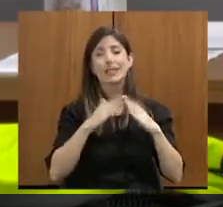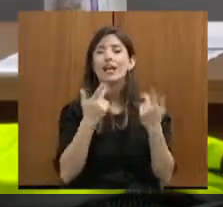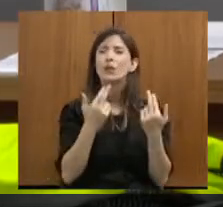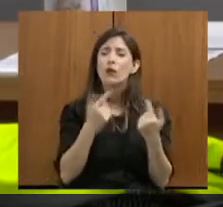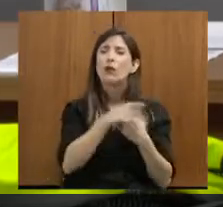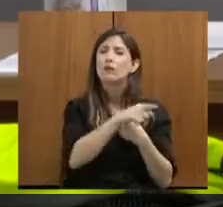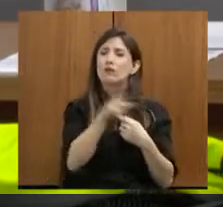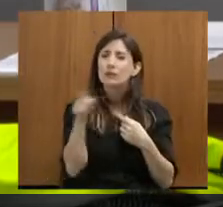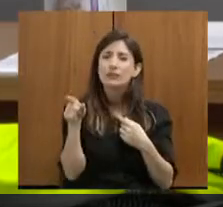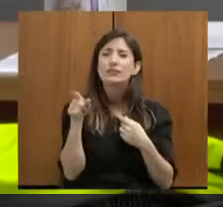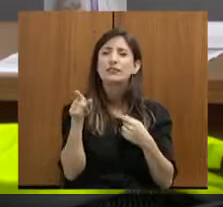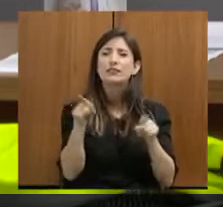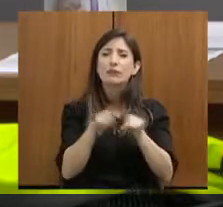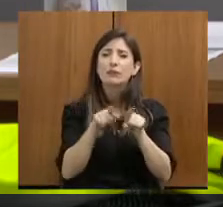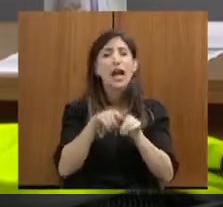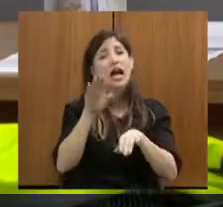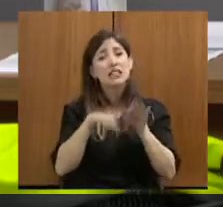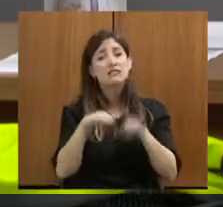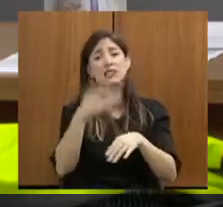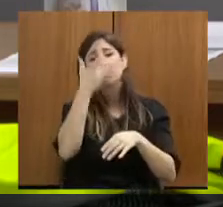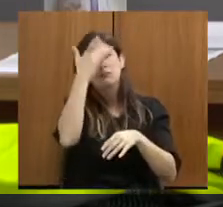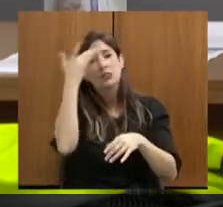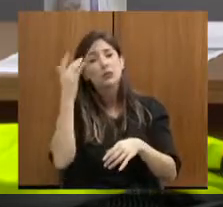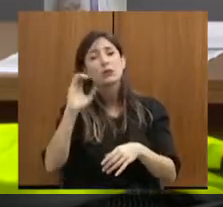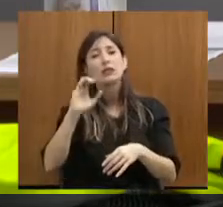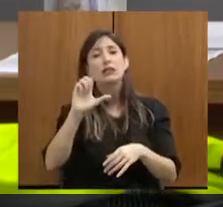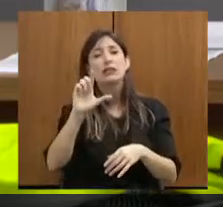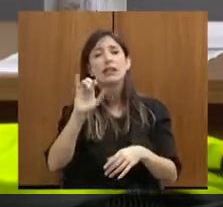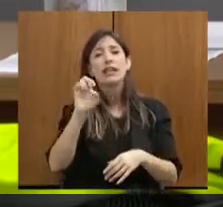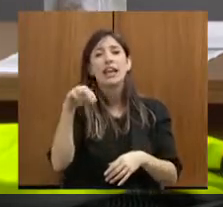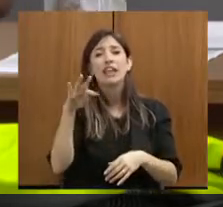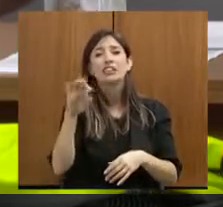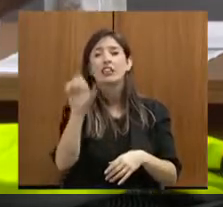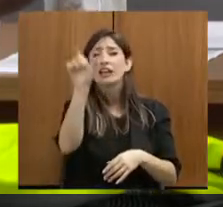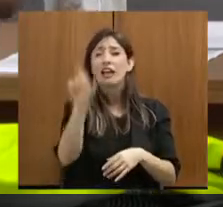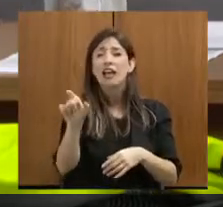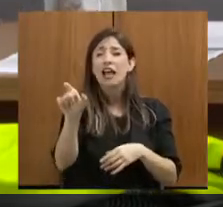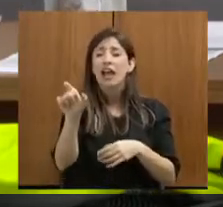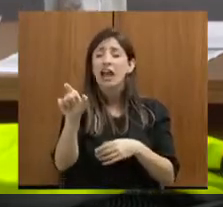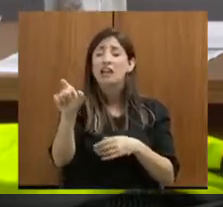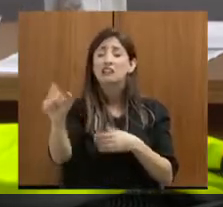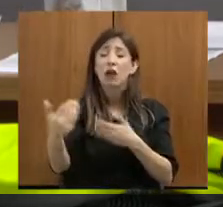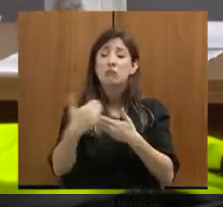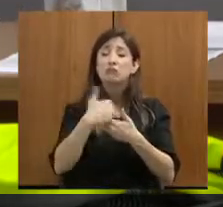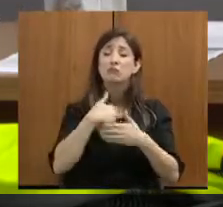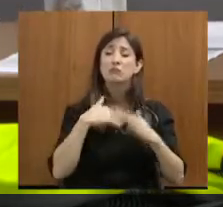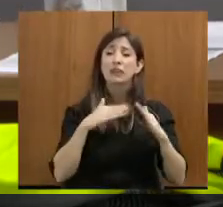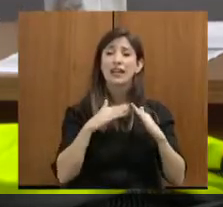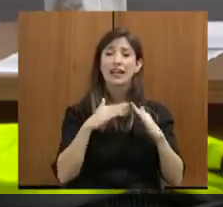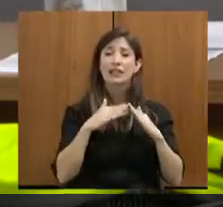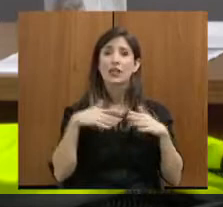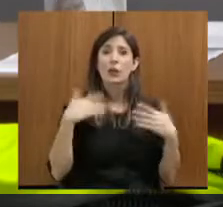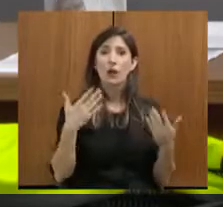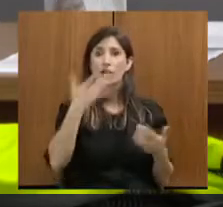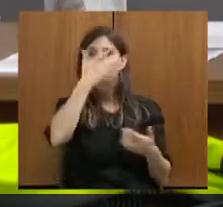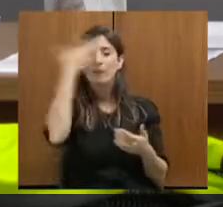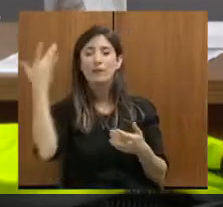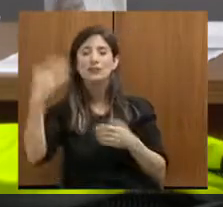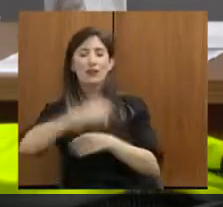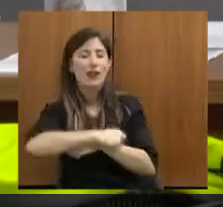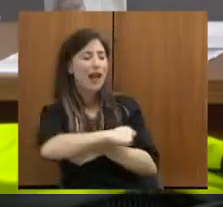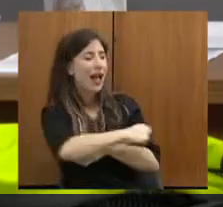recebem é um cliente uma pessoa Às vezes eles vão necessitando daquilo na hora que abre o portão ver um